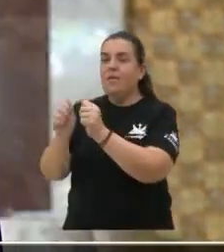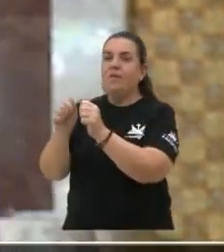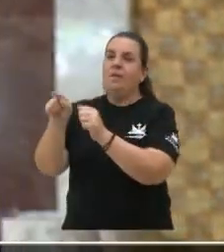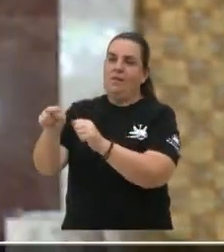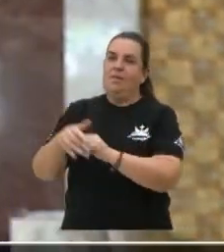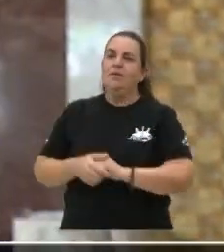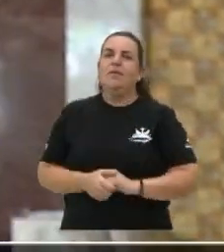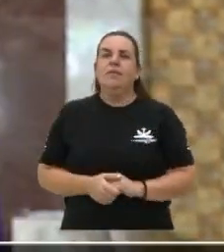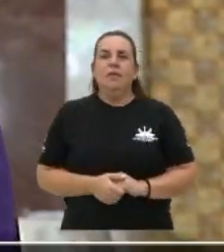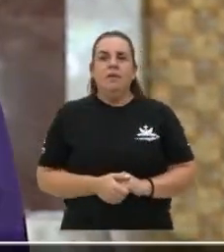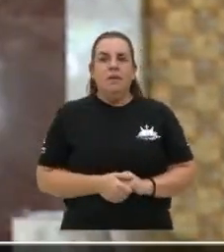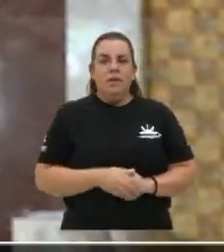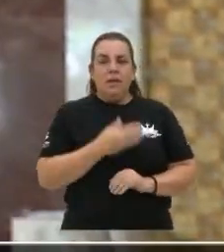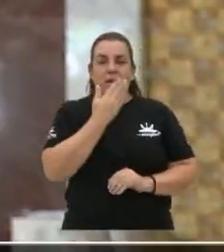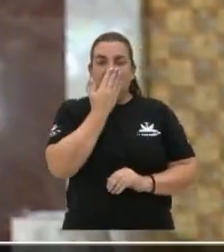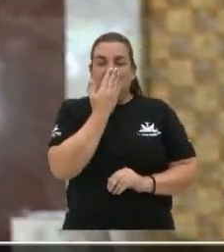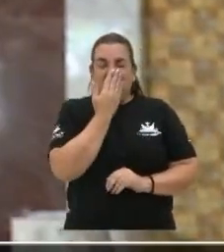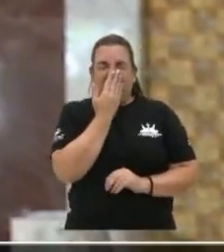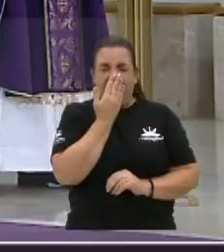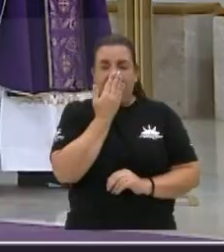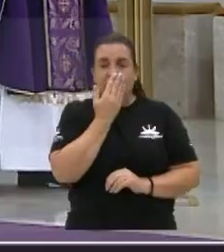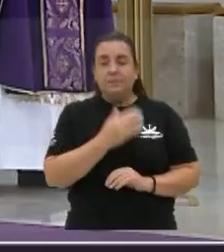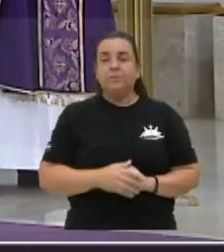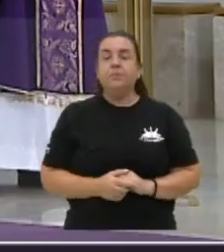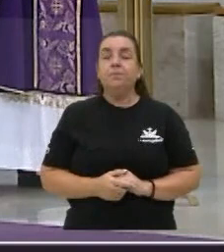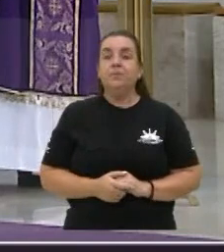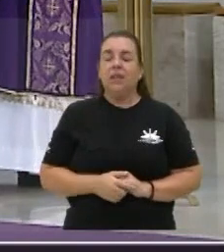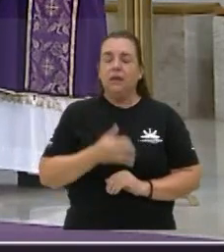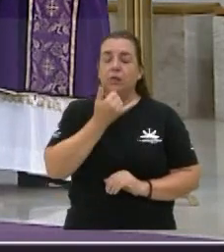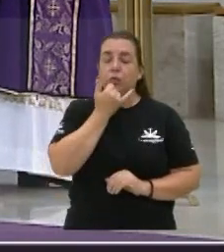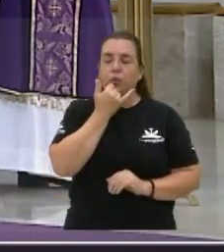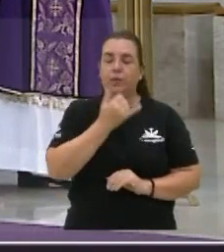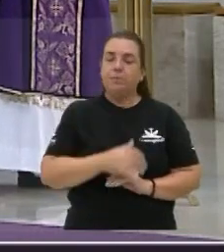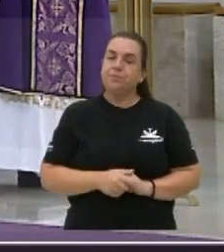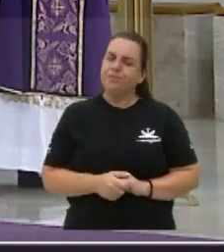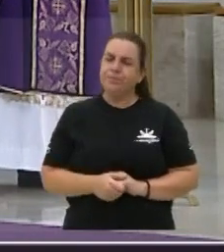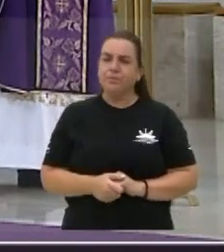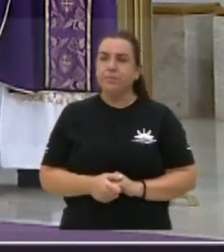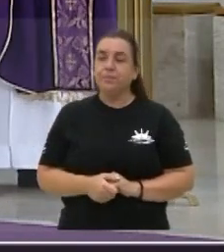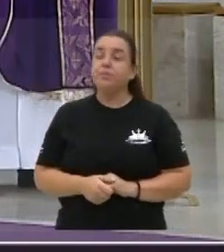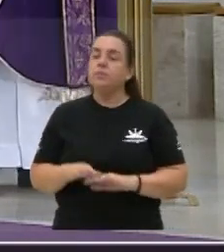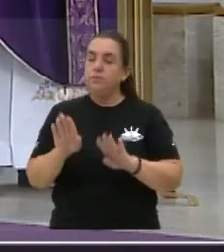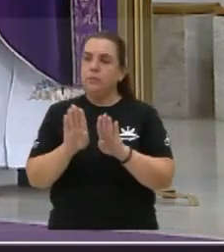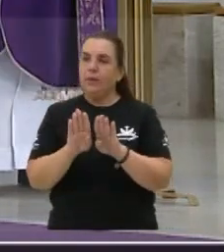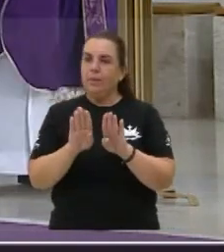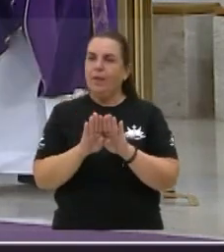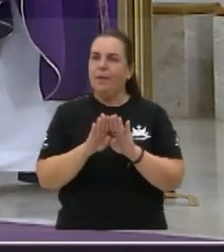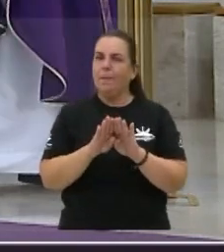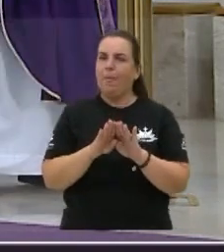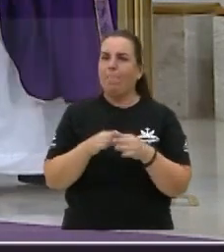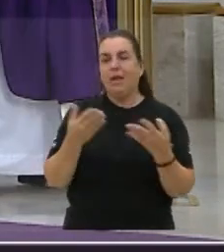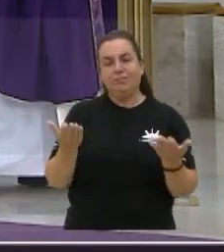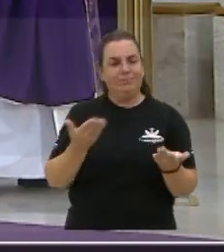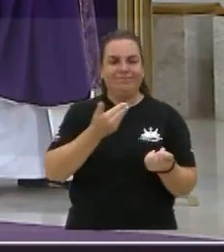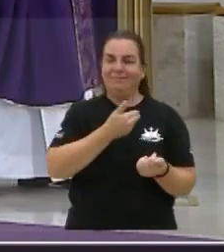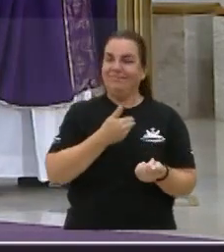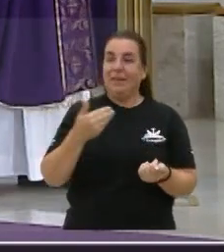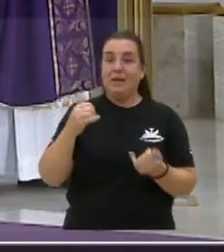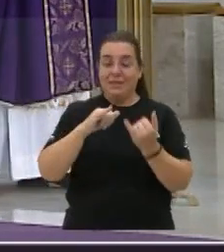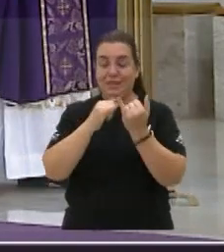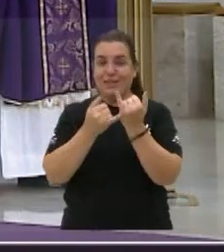delas, a própria Isabel disse no final do texto: bem-aventurada és tu, Maria,